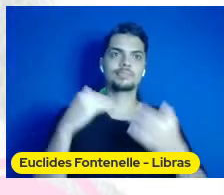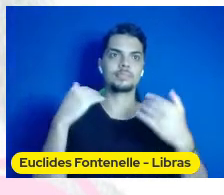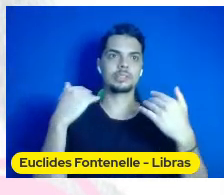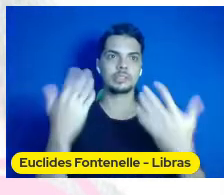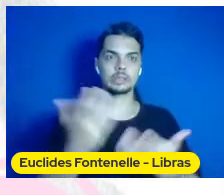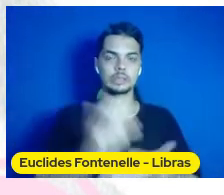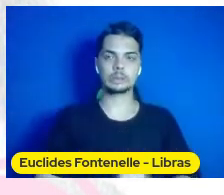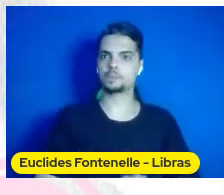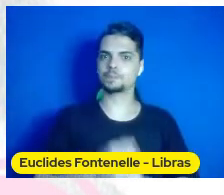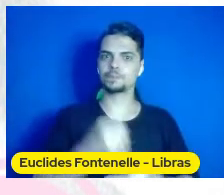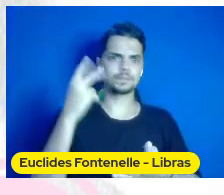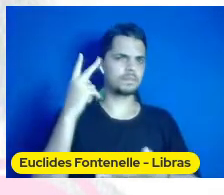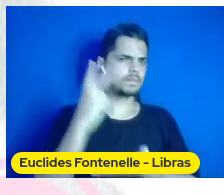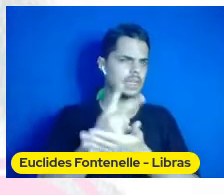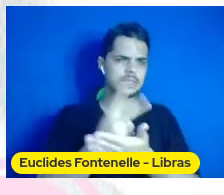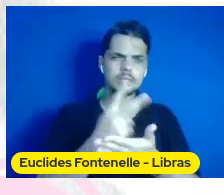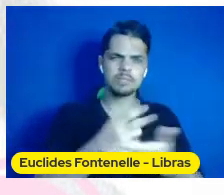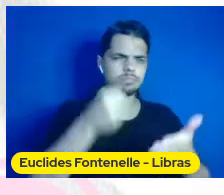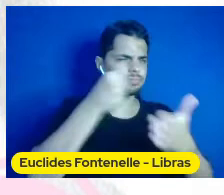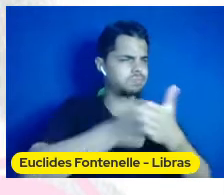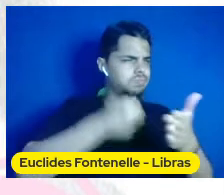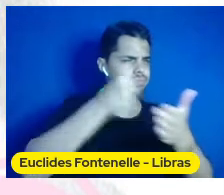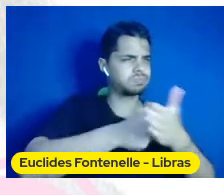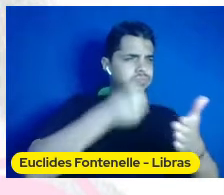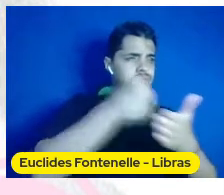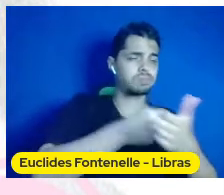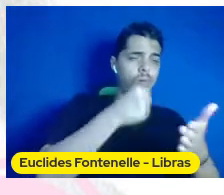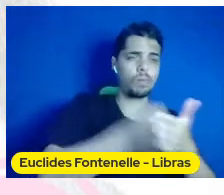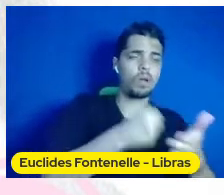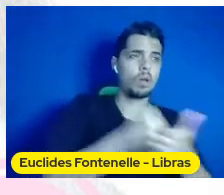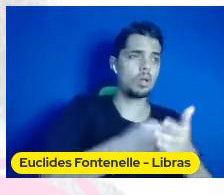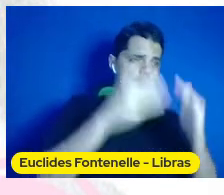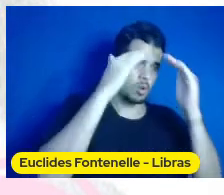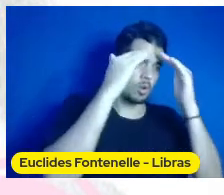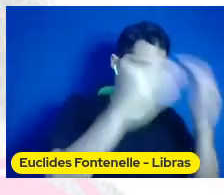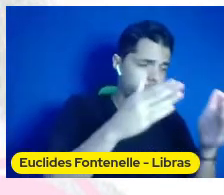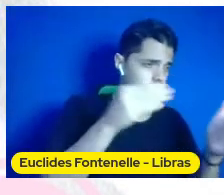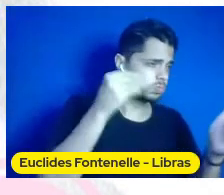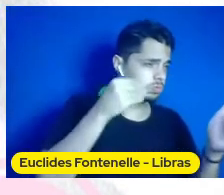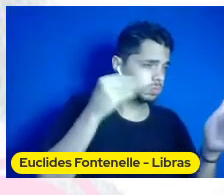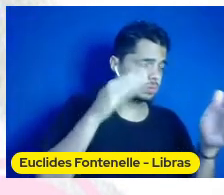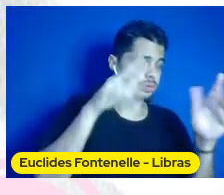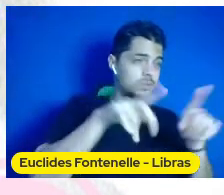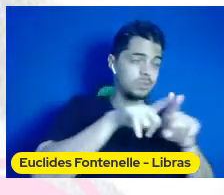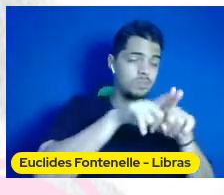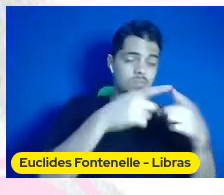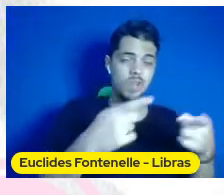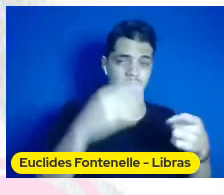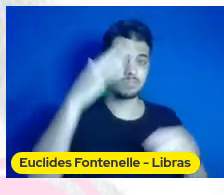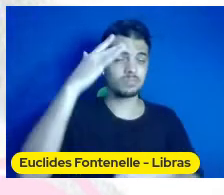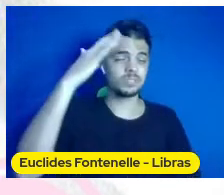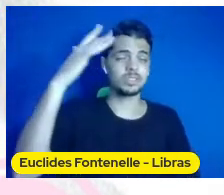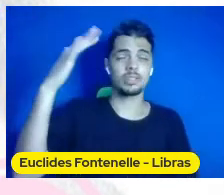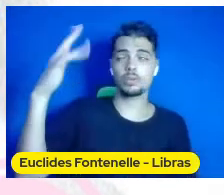lutava muito para tentar focar em assuntos que, assim, várias vezes não tinha, não me prendia, né?